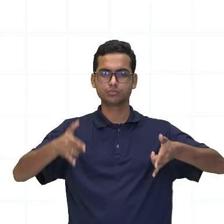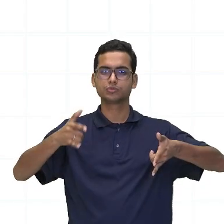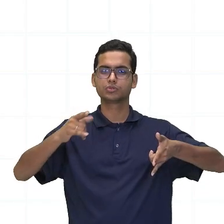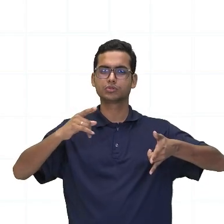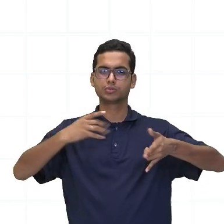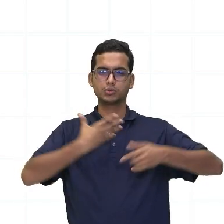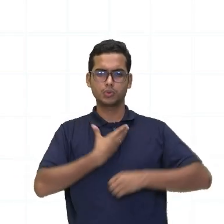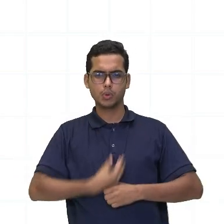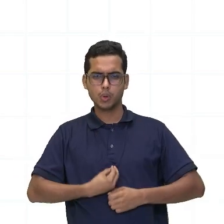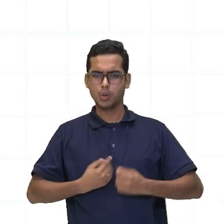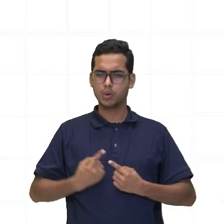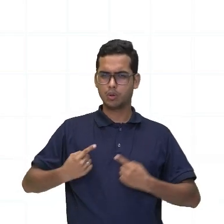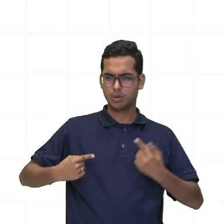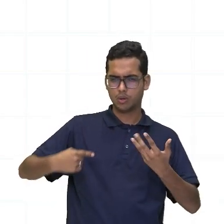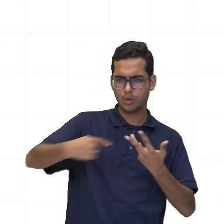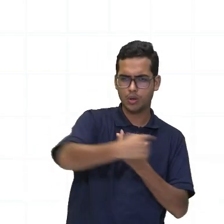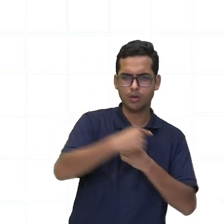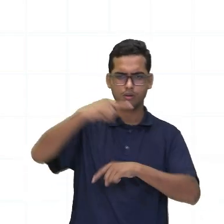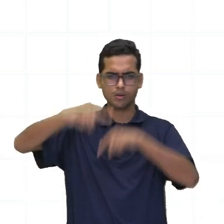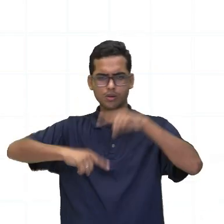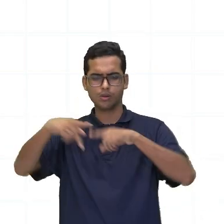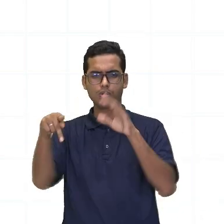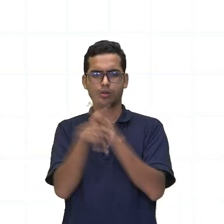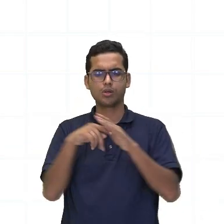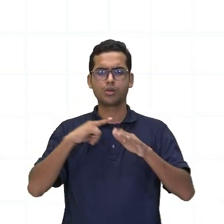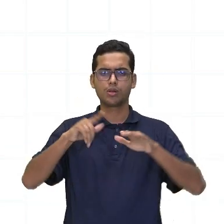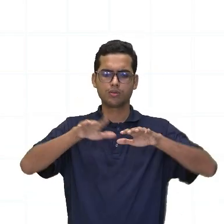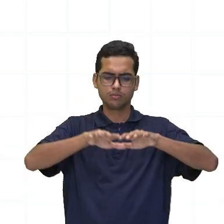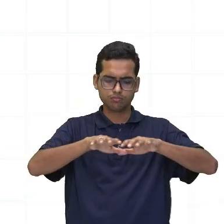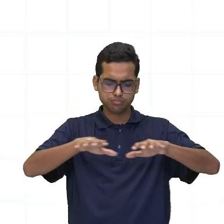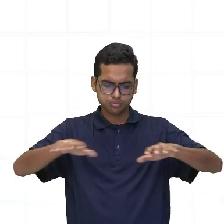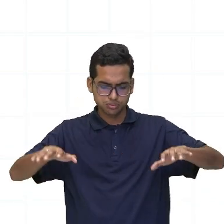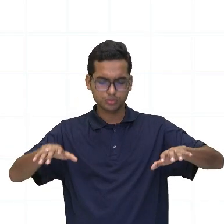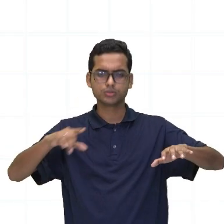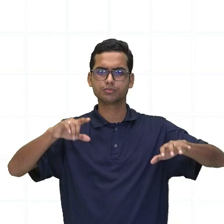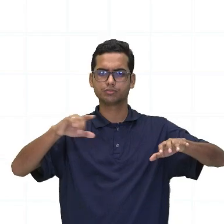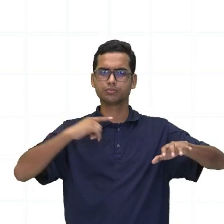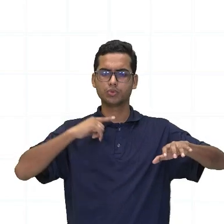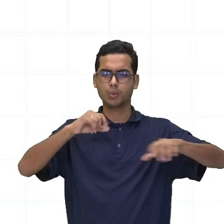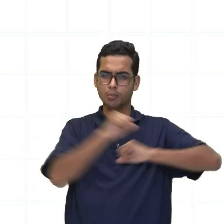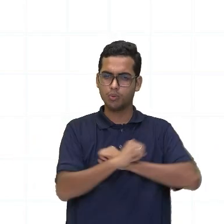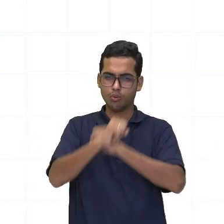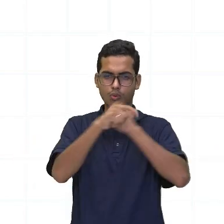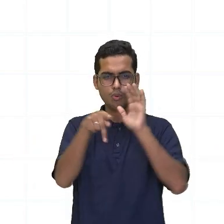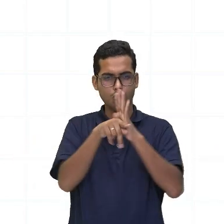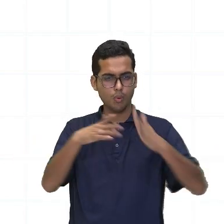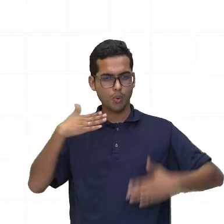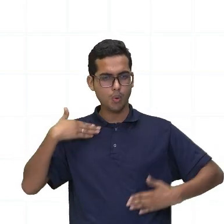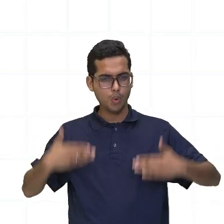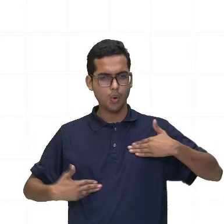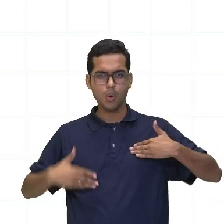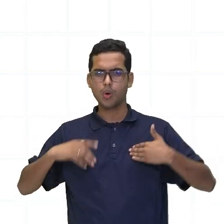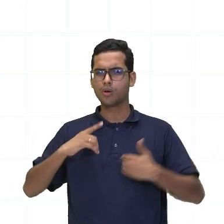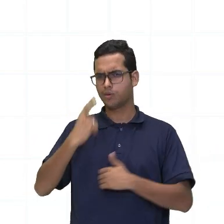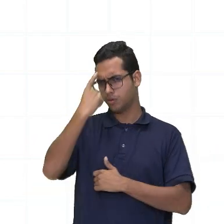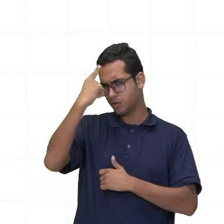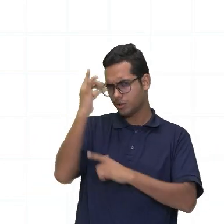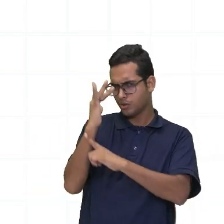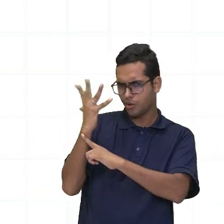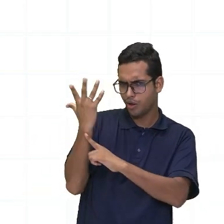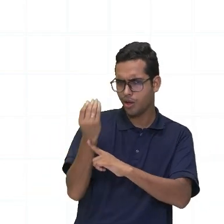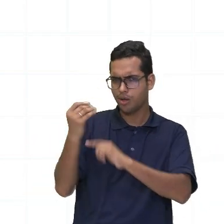outros exemplos. Assim sendo, a ideia da arte pela arte não existia dentro da